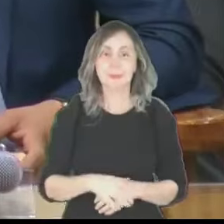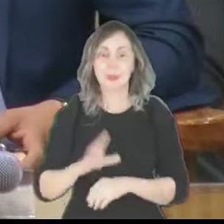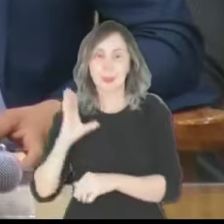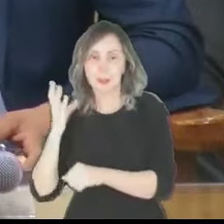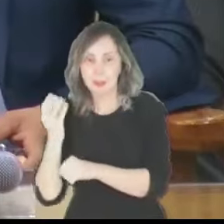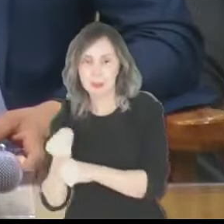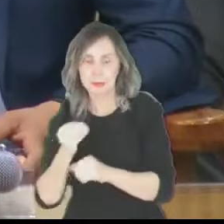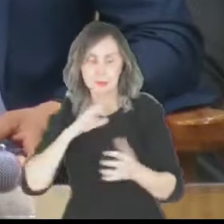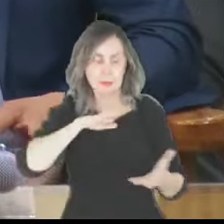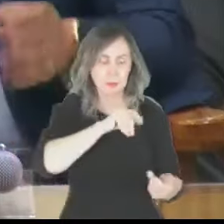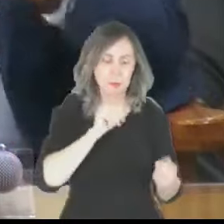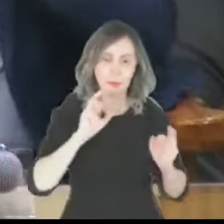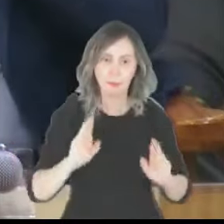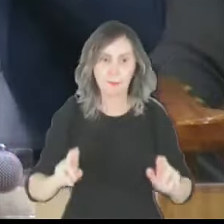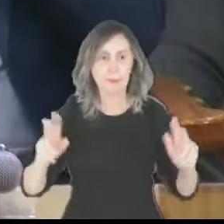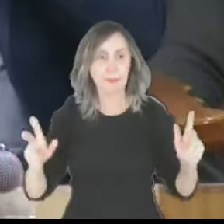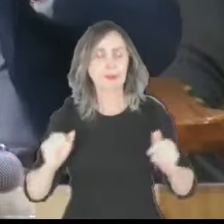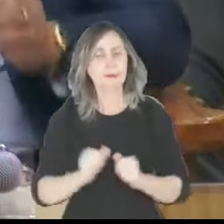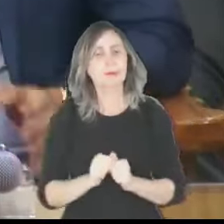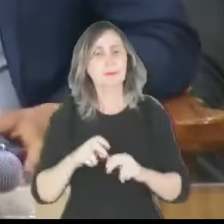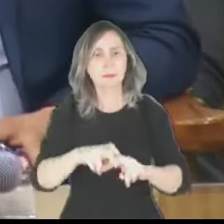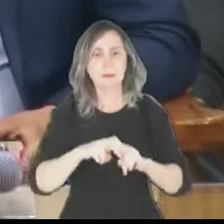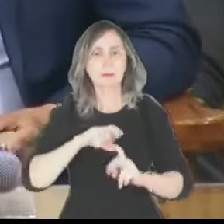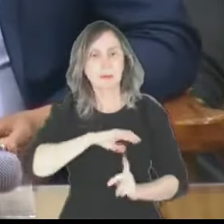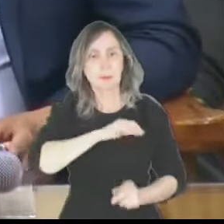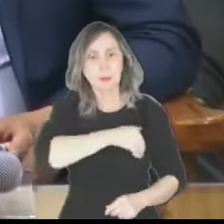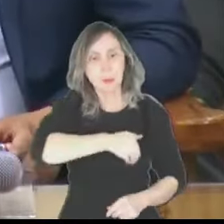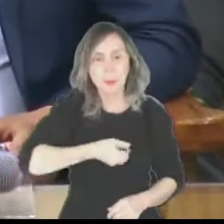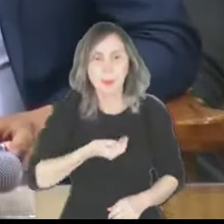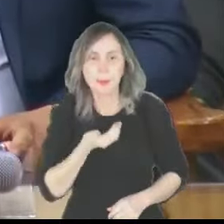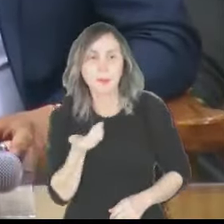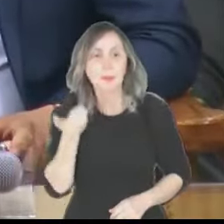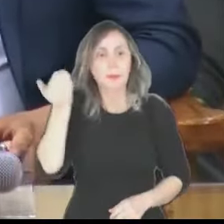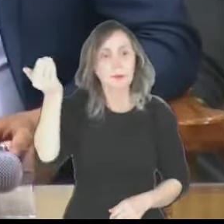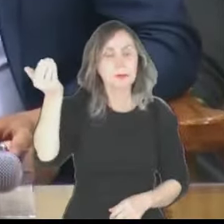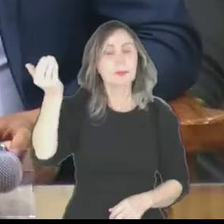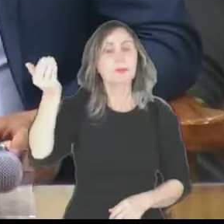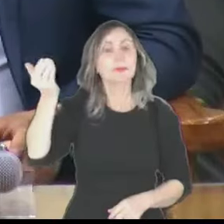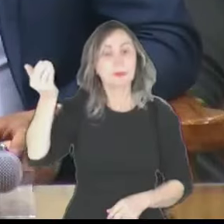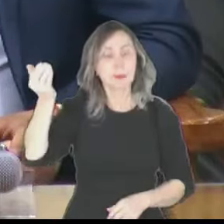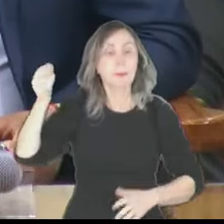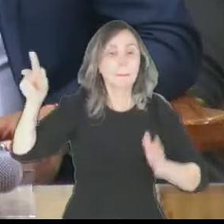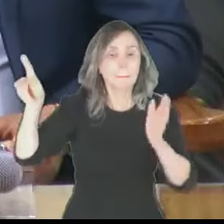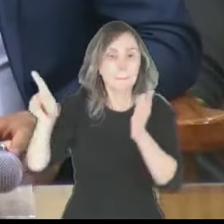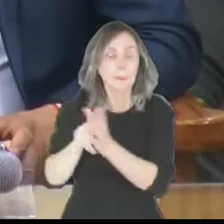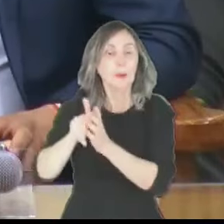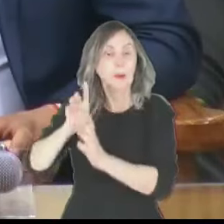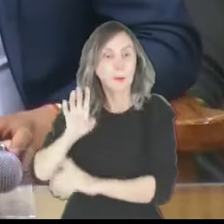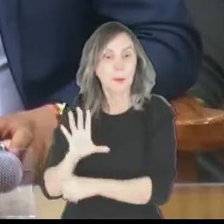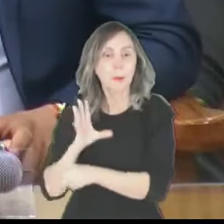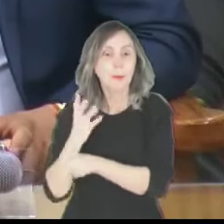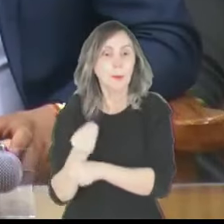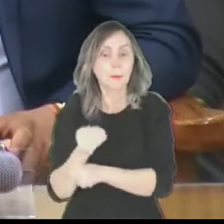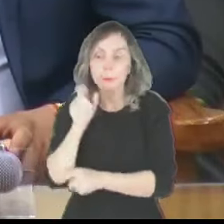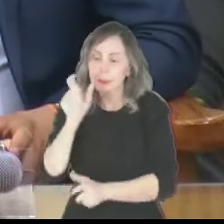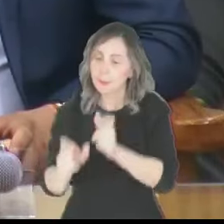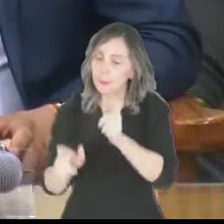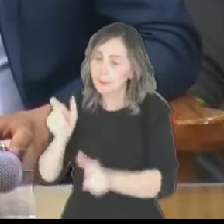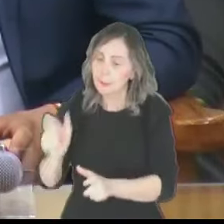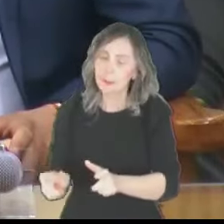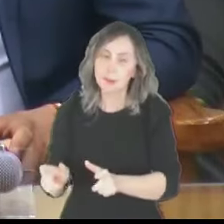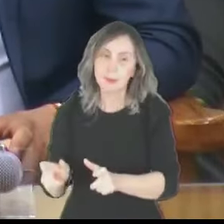Por isso que a consagração é a consagração da eclesia, não é a consagração da polis, porque